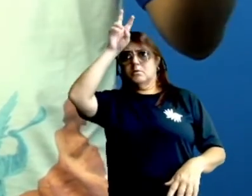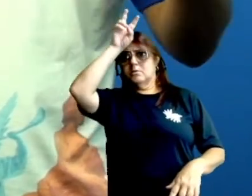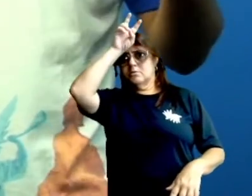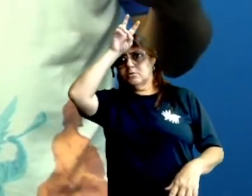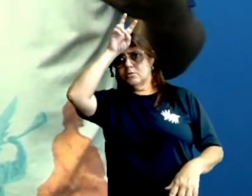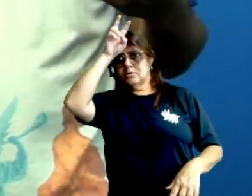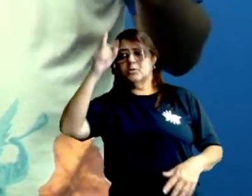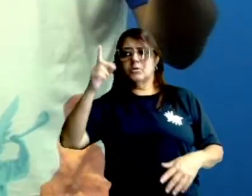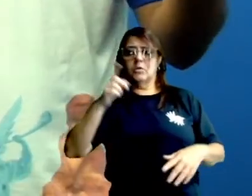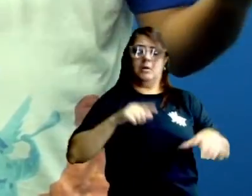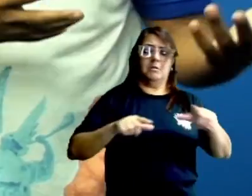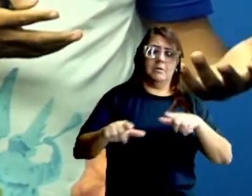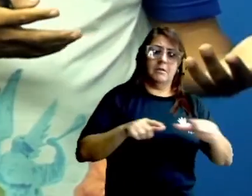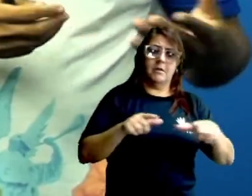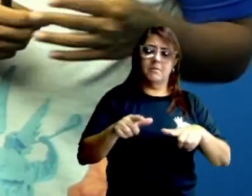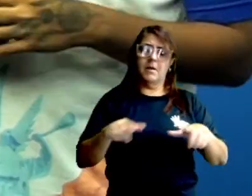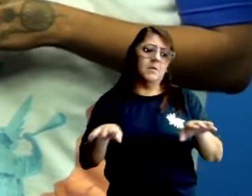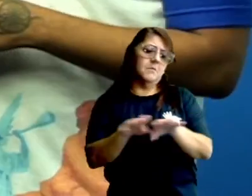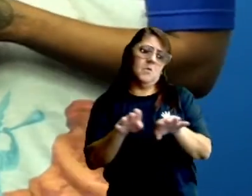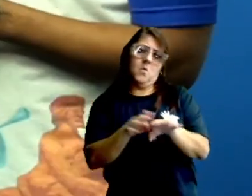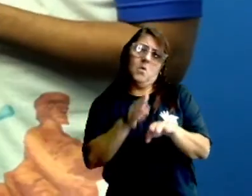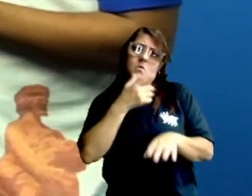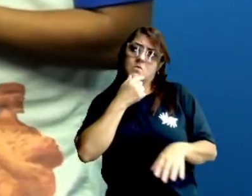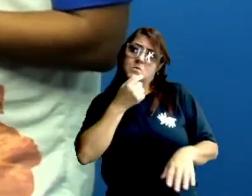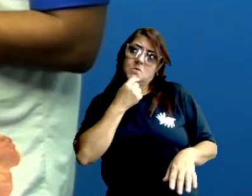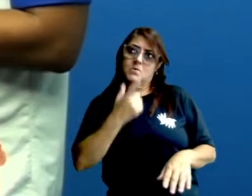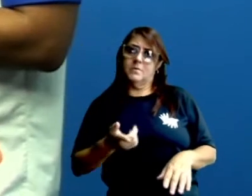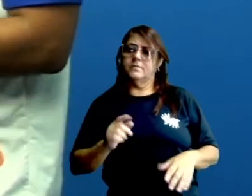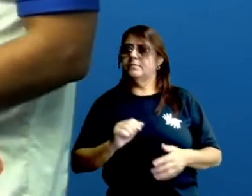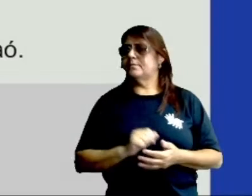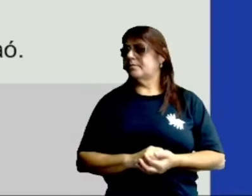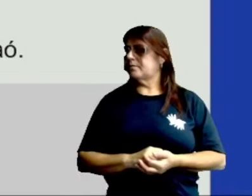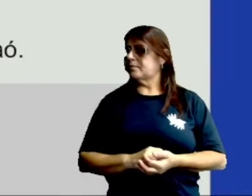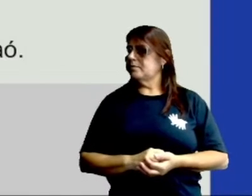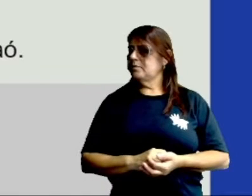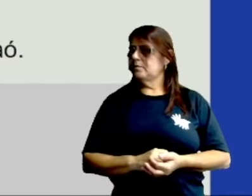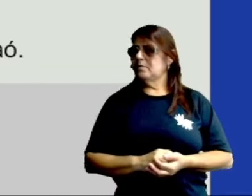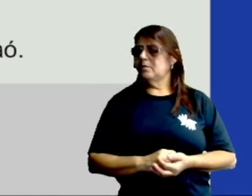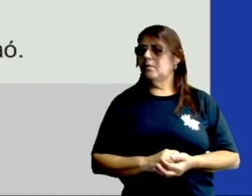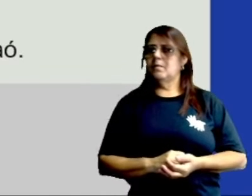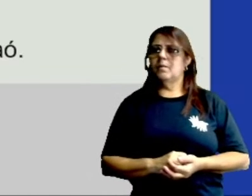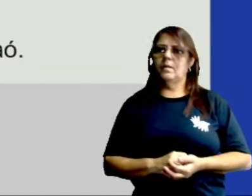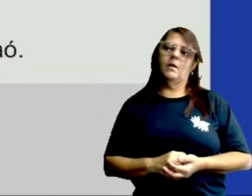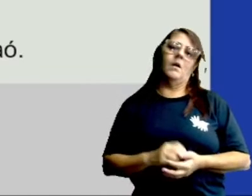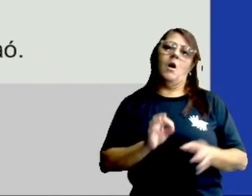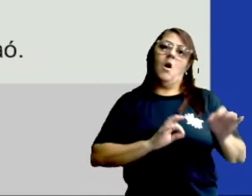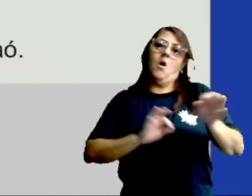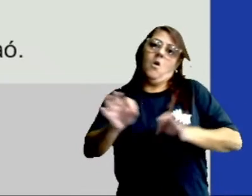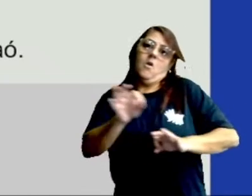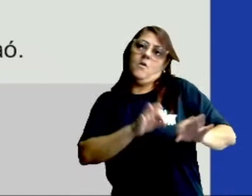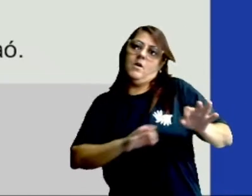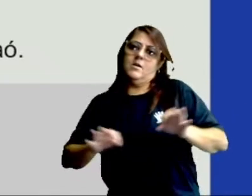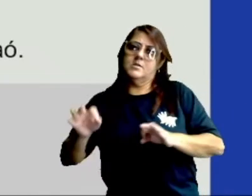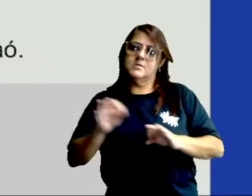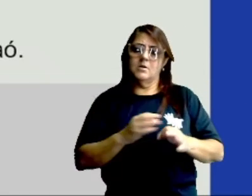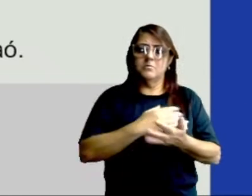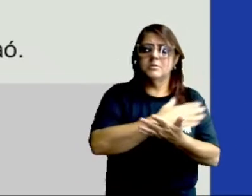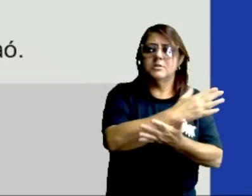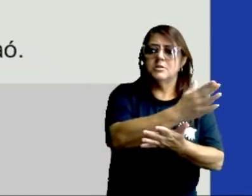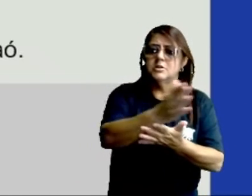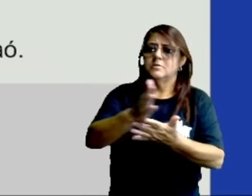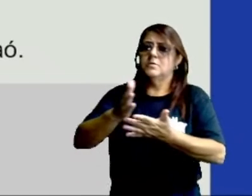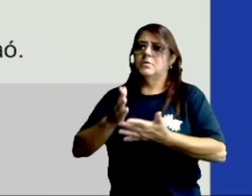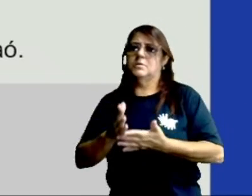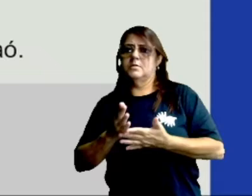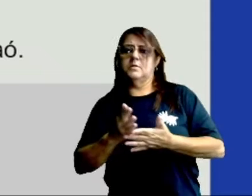desenvolvendo diversas atividades assim como os homens Beleza então vamos lá então a organização EA distribuição